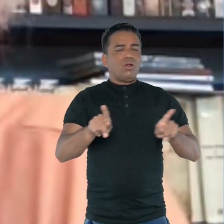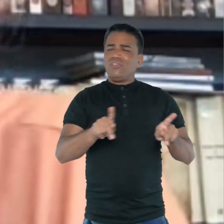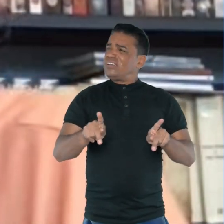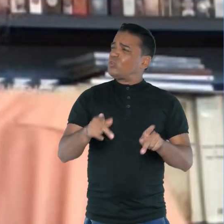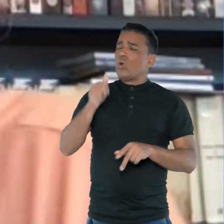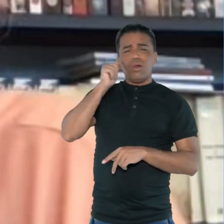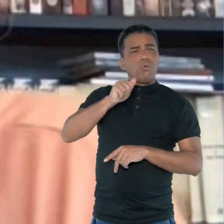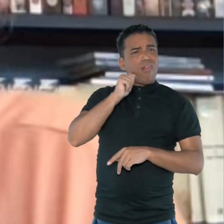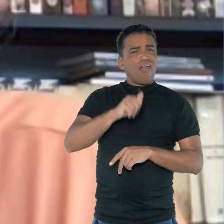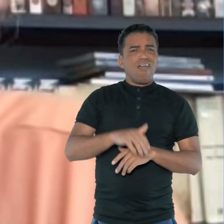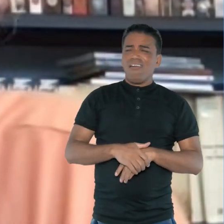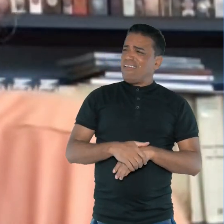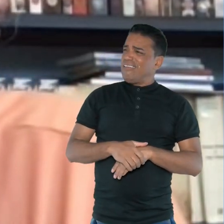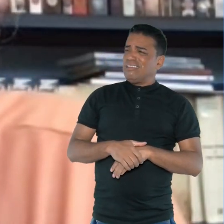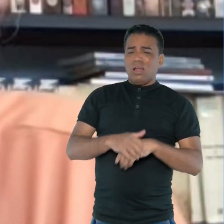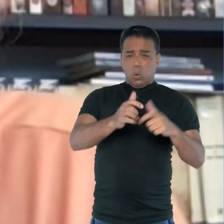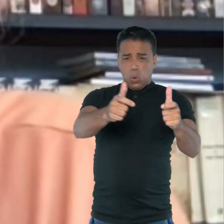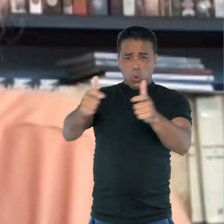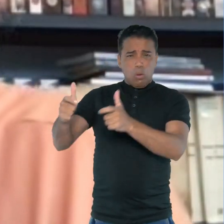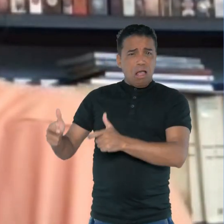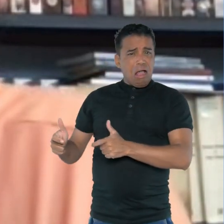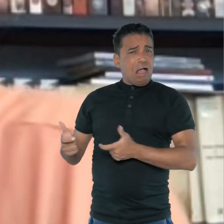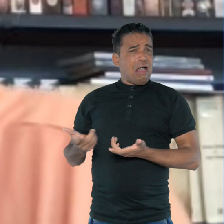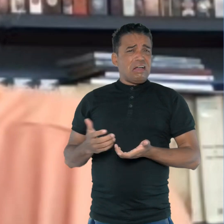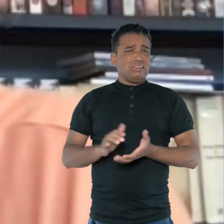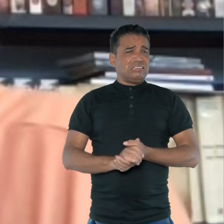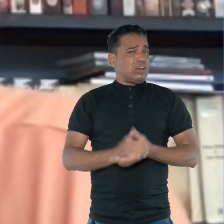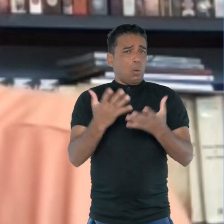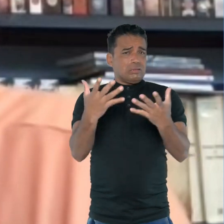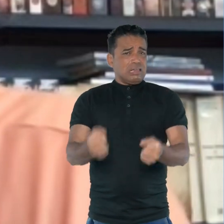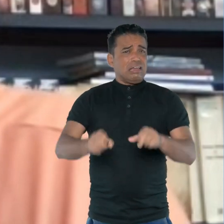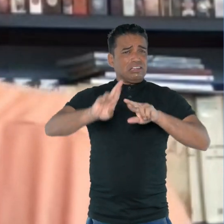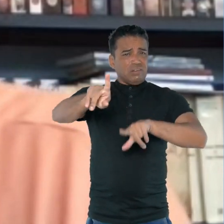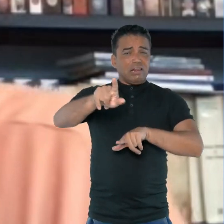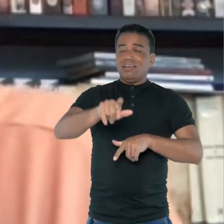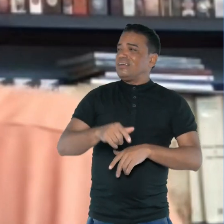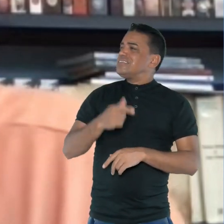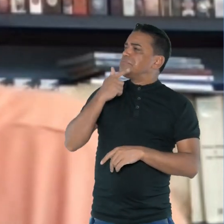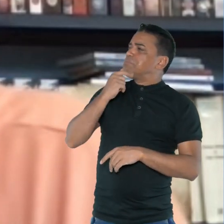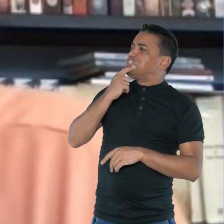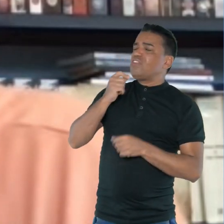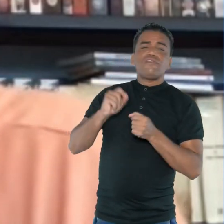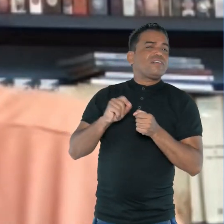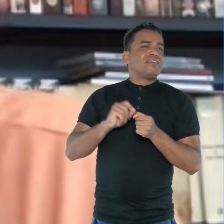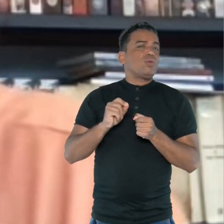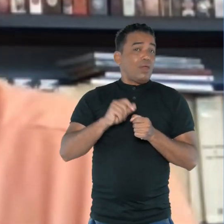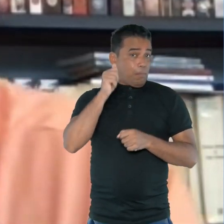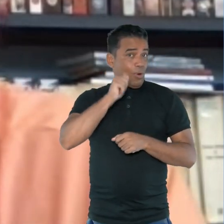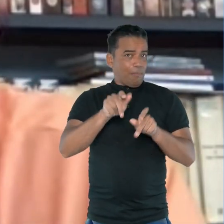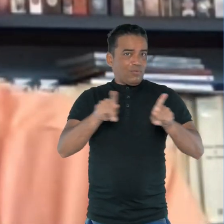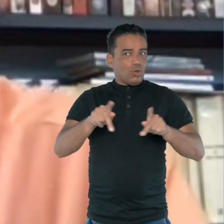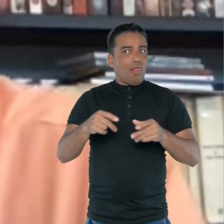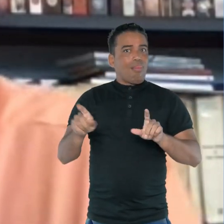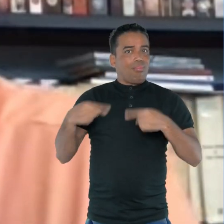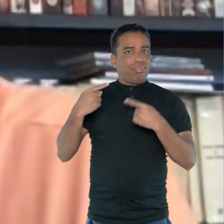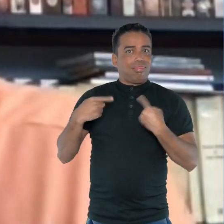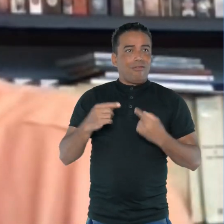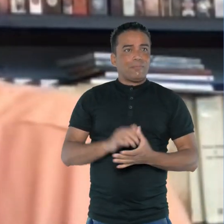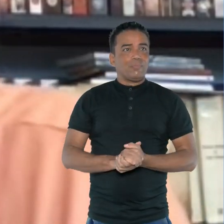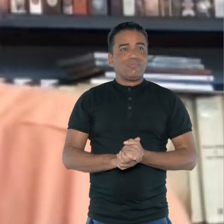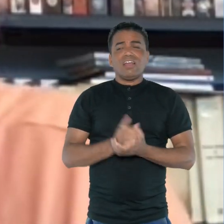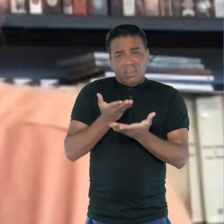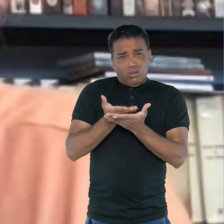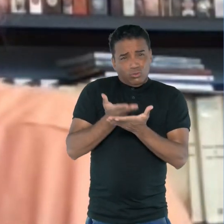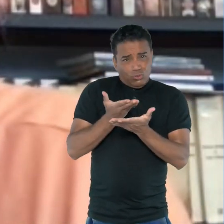como lugares intoleráveis? Esse menino está fazendo o quê da vida, tal, né? Eu falei assim, foi porque eu estudei na